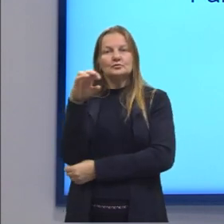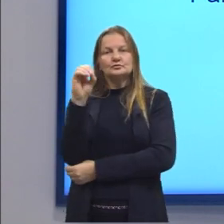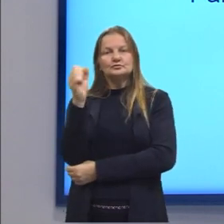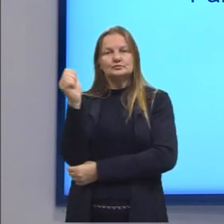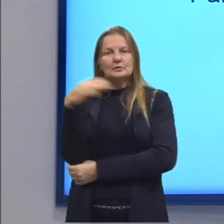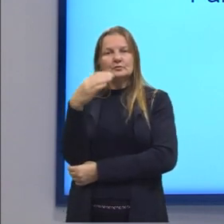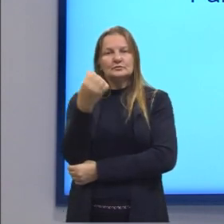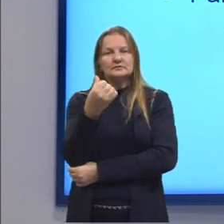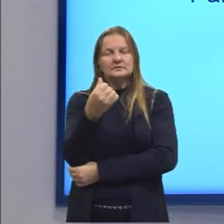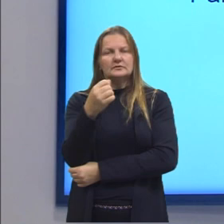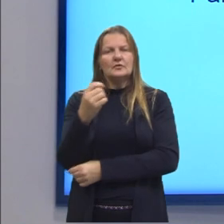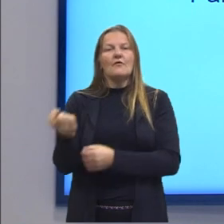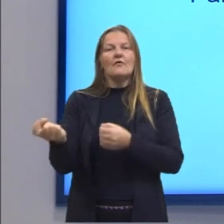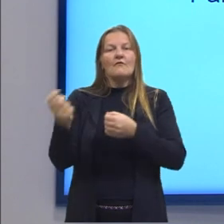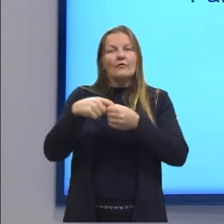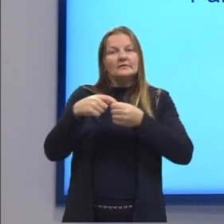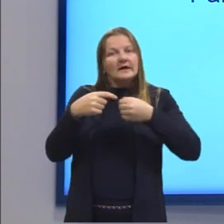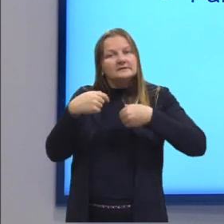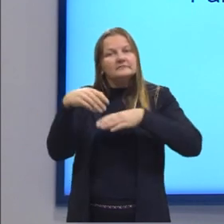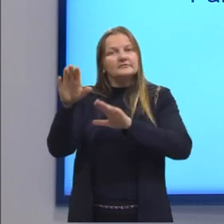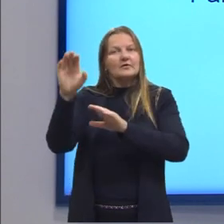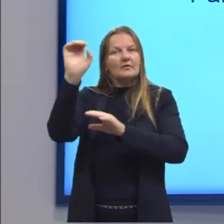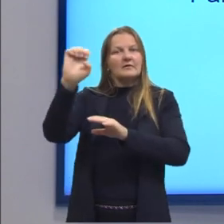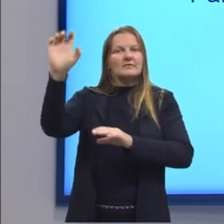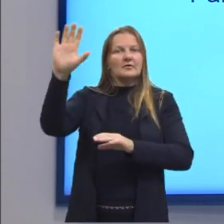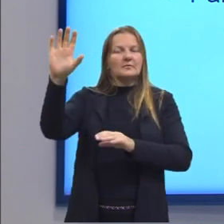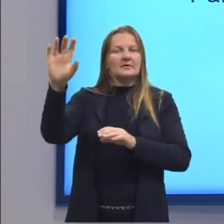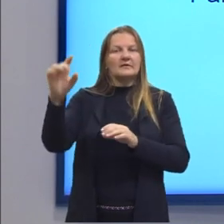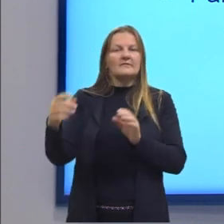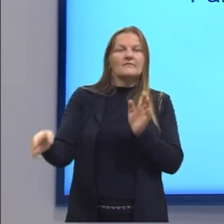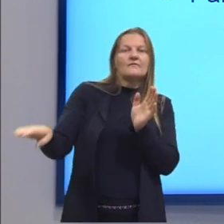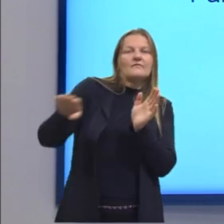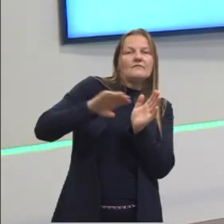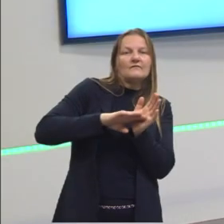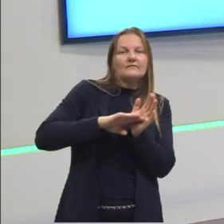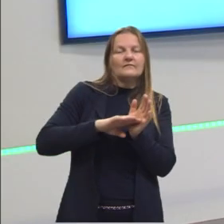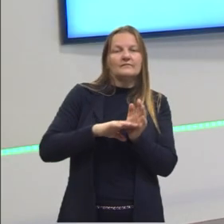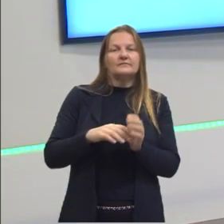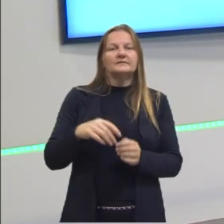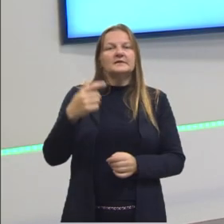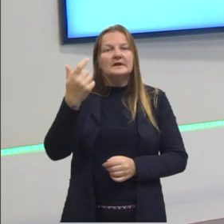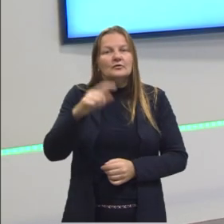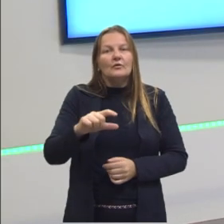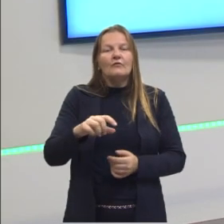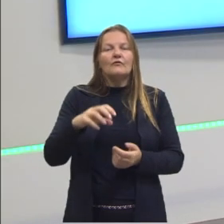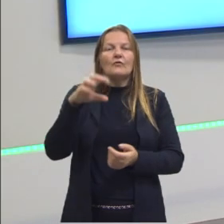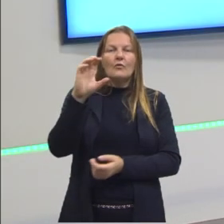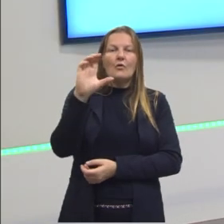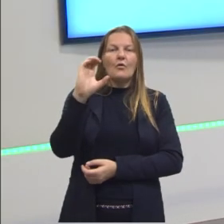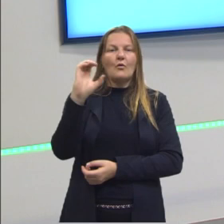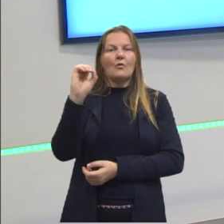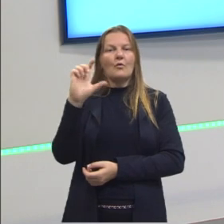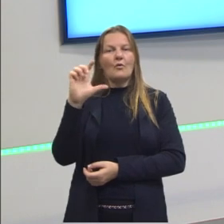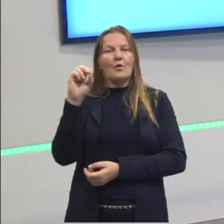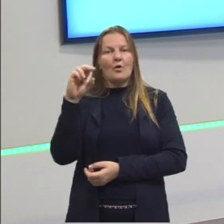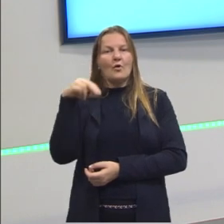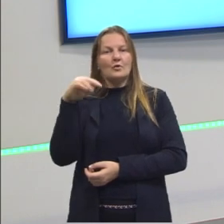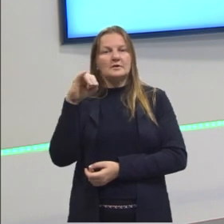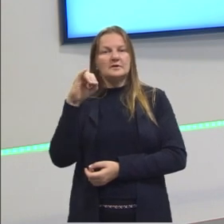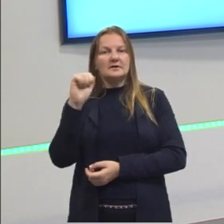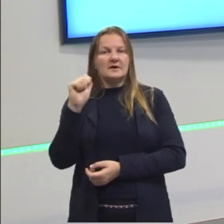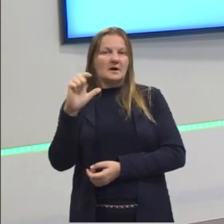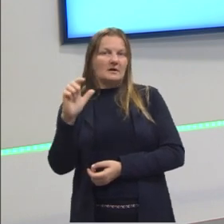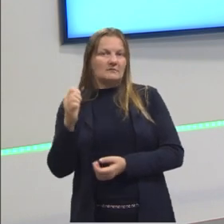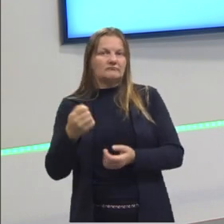voltasse para Portugal e recolonizar se o Brasil né colocasse o Brasil de novo nesse status